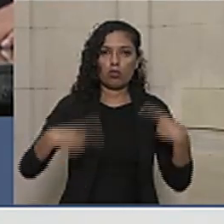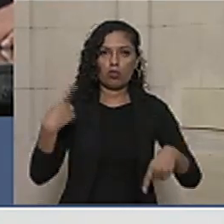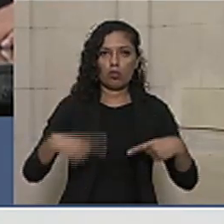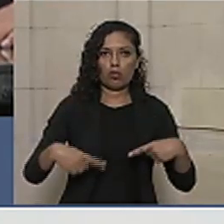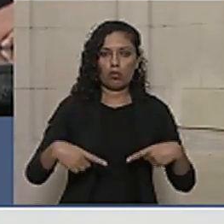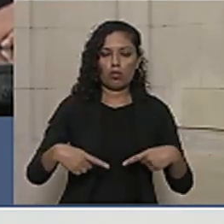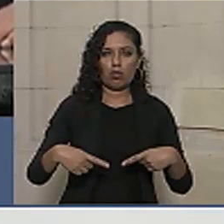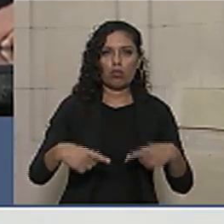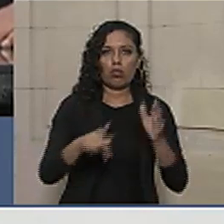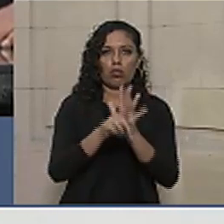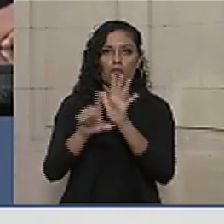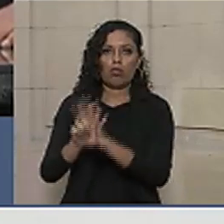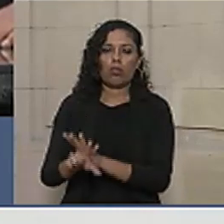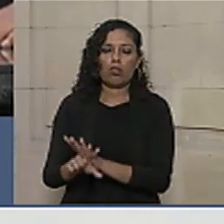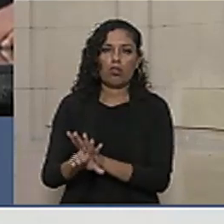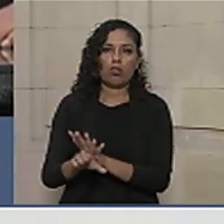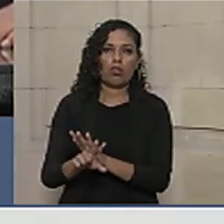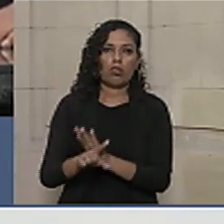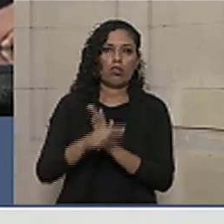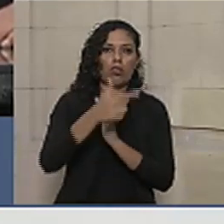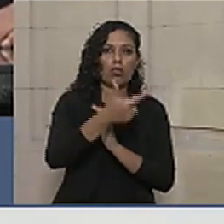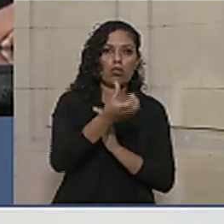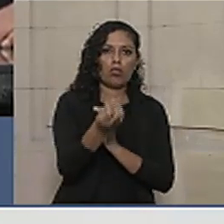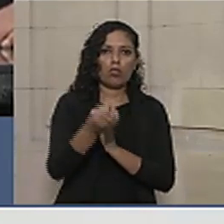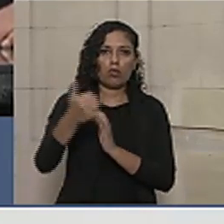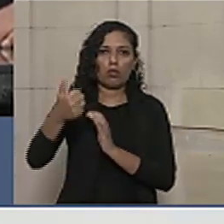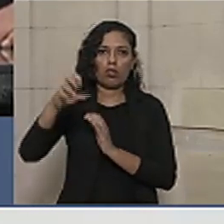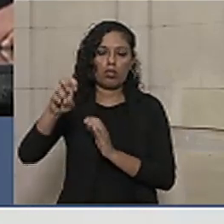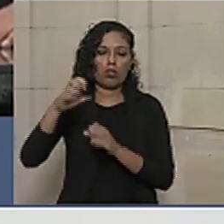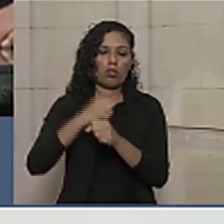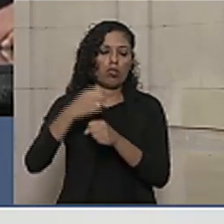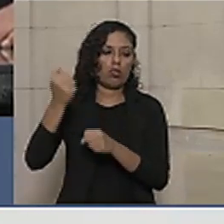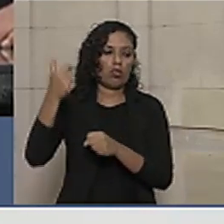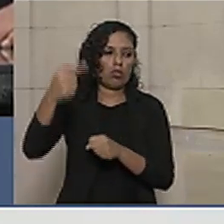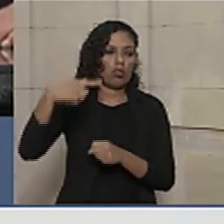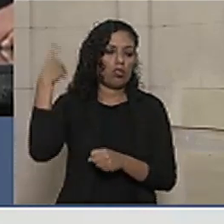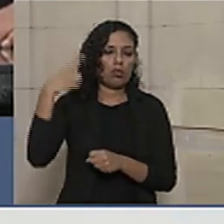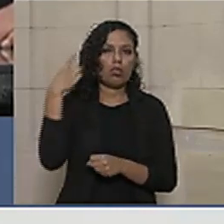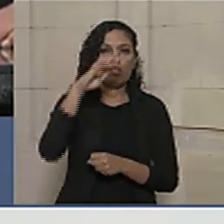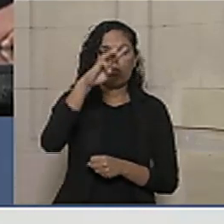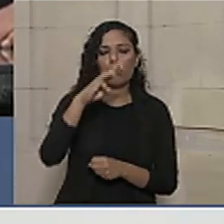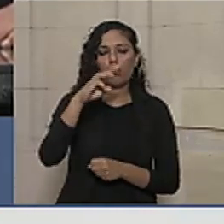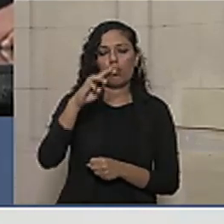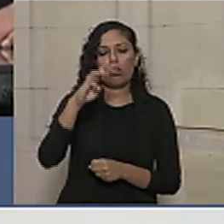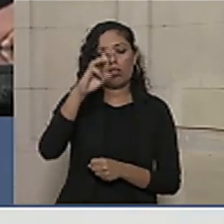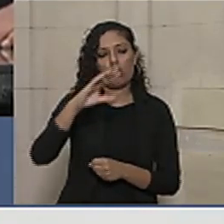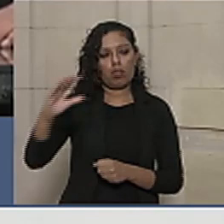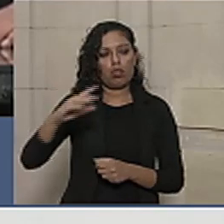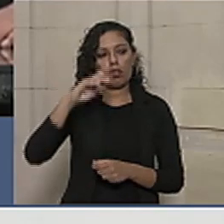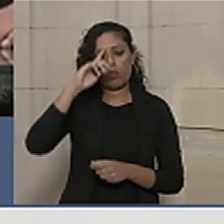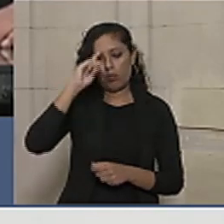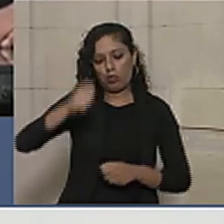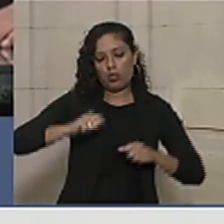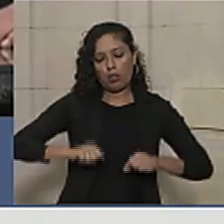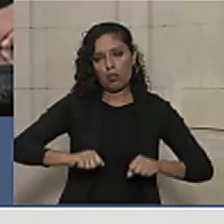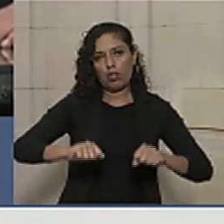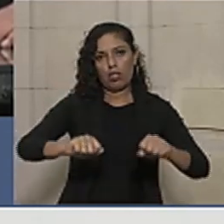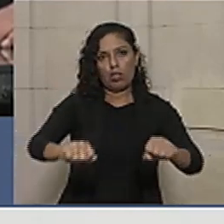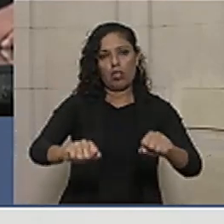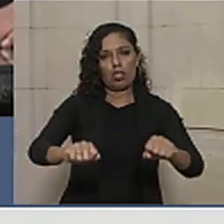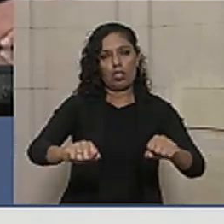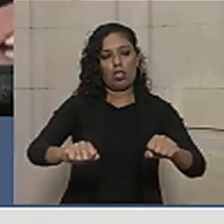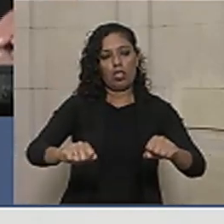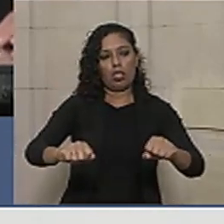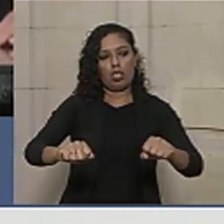discussão, projeto de lei 2615-2017, do deputado Valdec Carneiro, que obriga supermercados e supermercados que